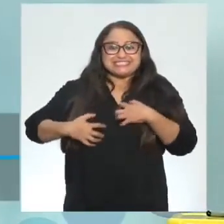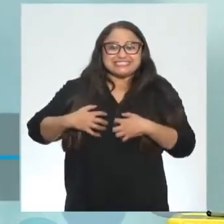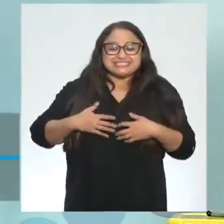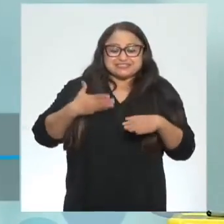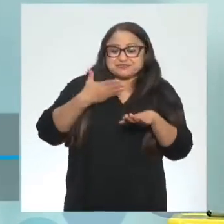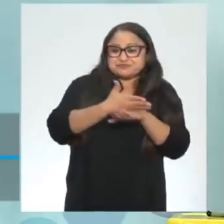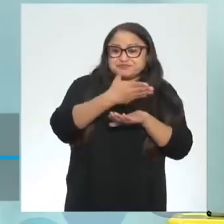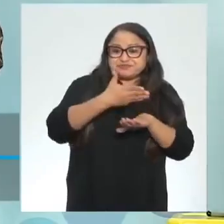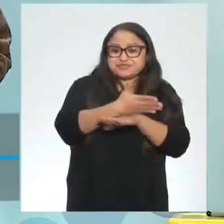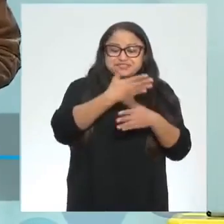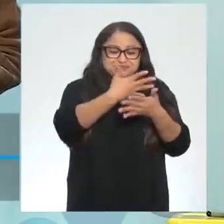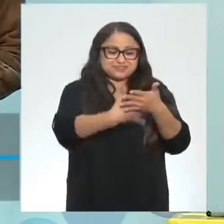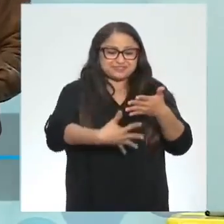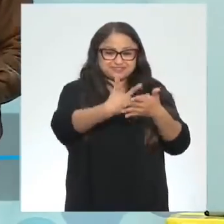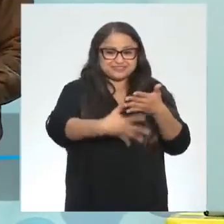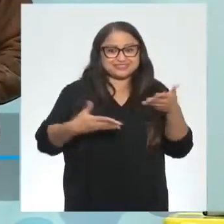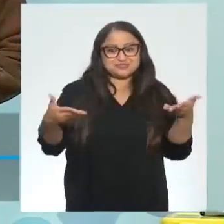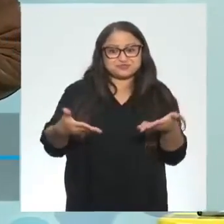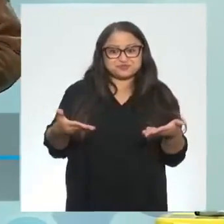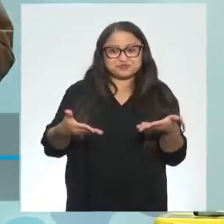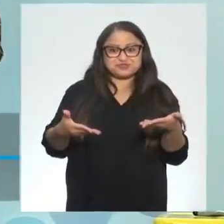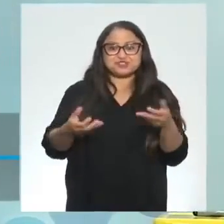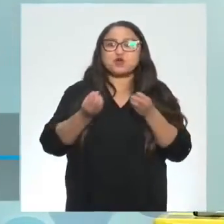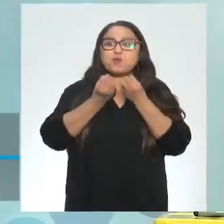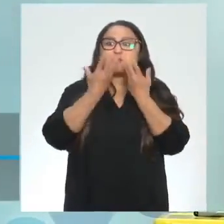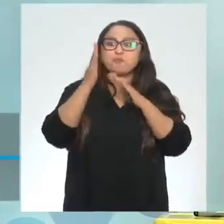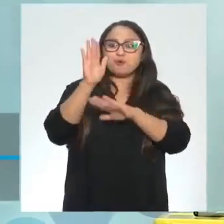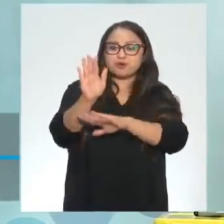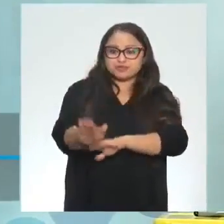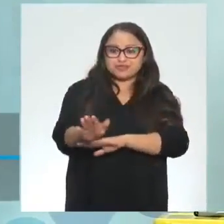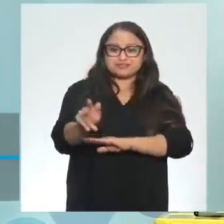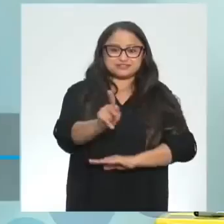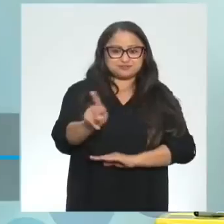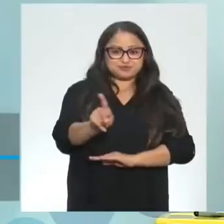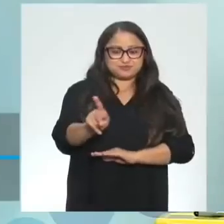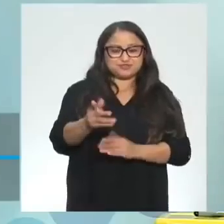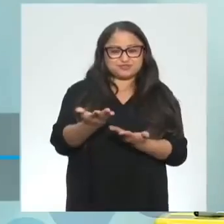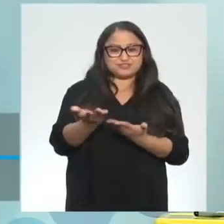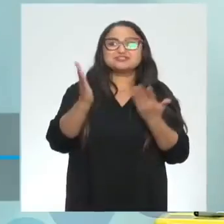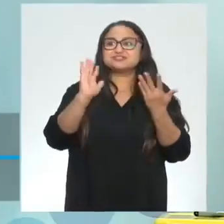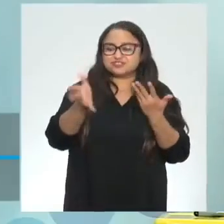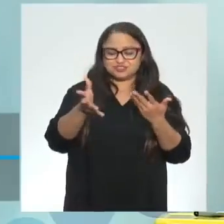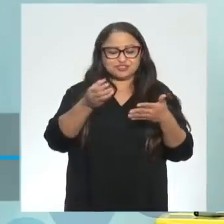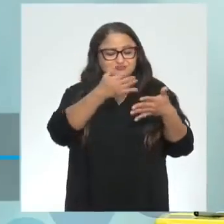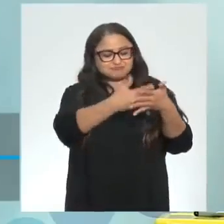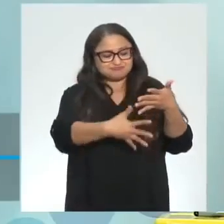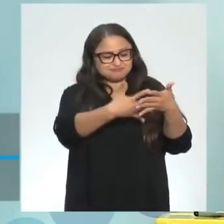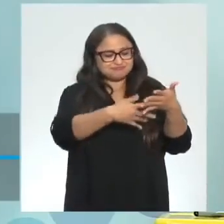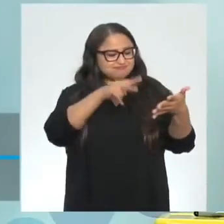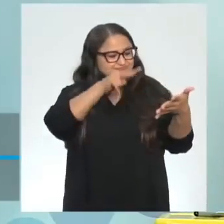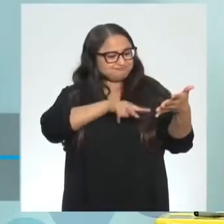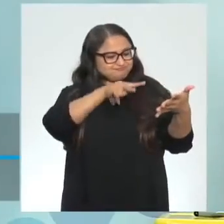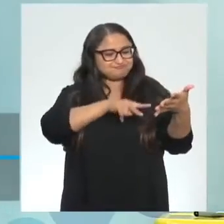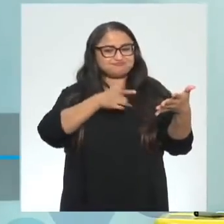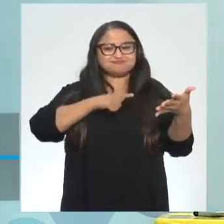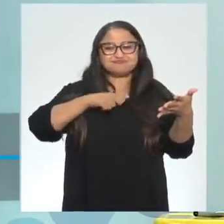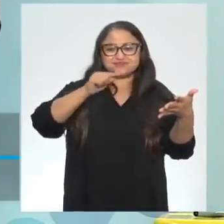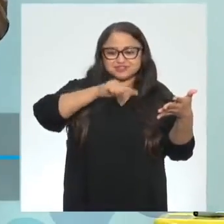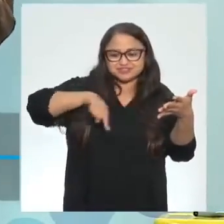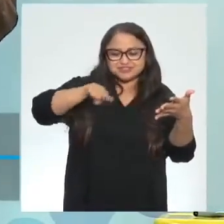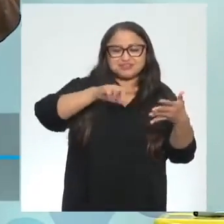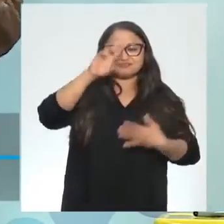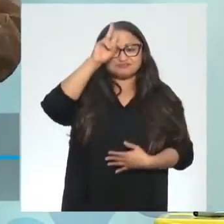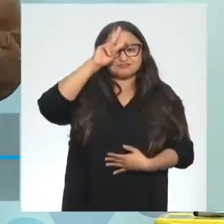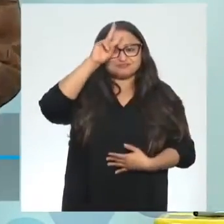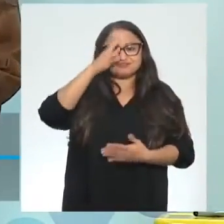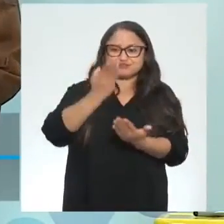da interação de hoje. Boa tarde, os profs que estão aqui já colaborando com essa aula de História.